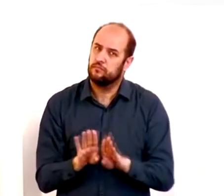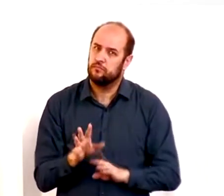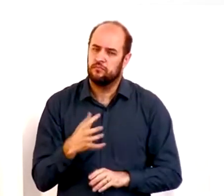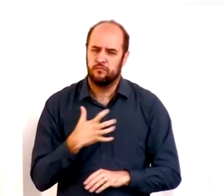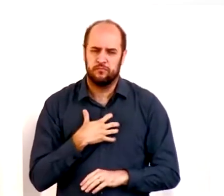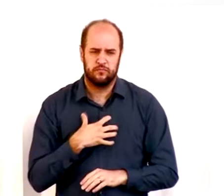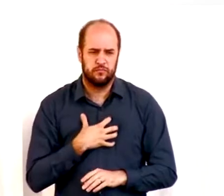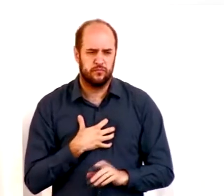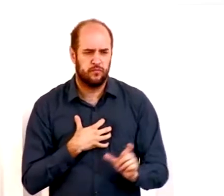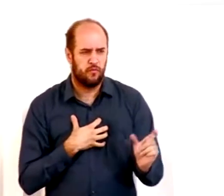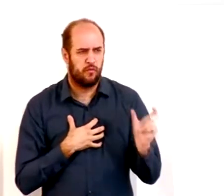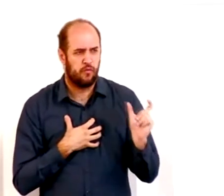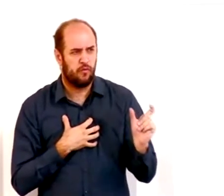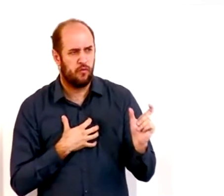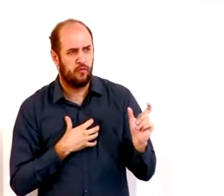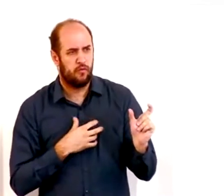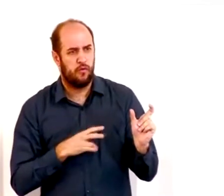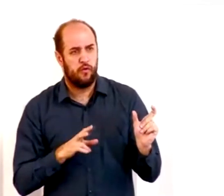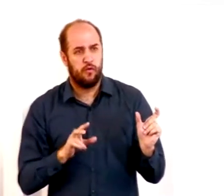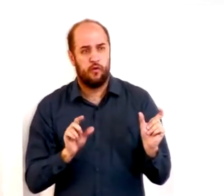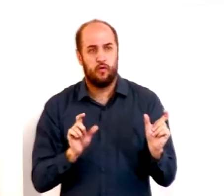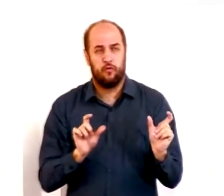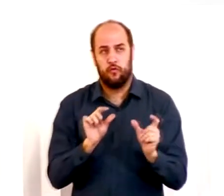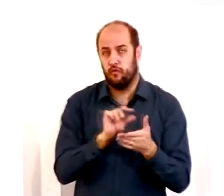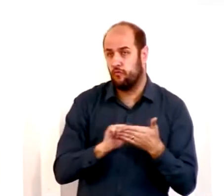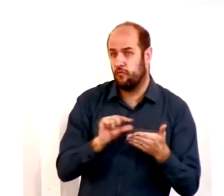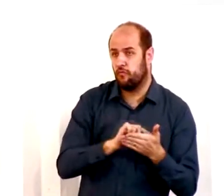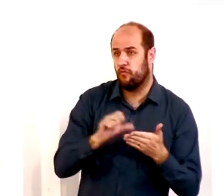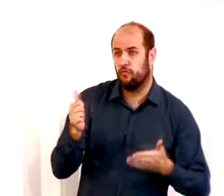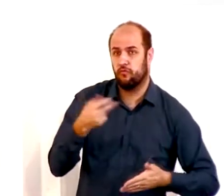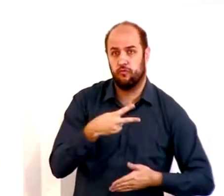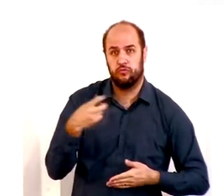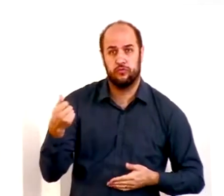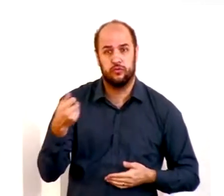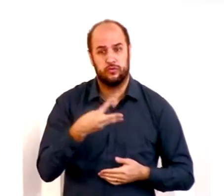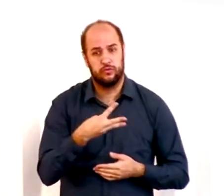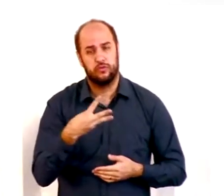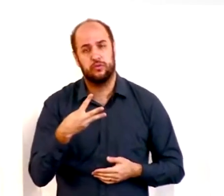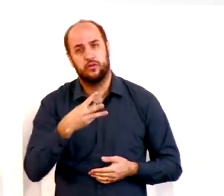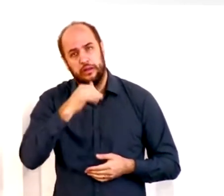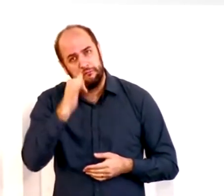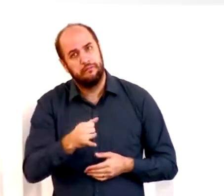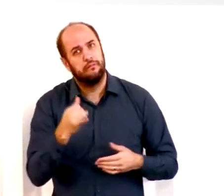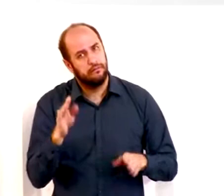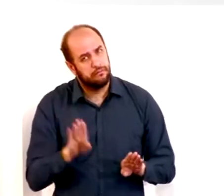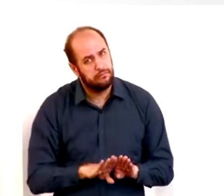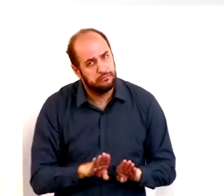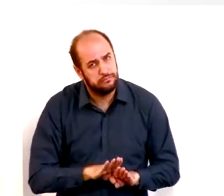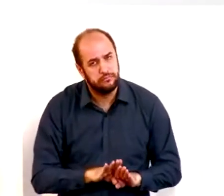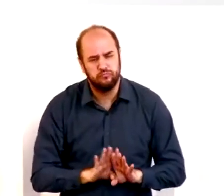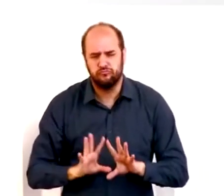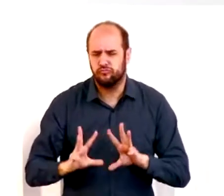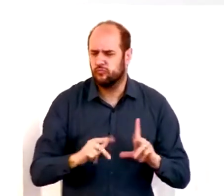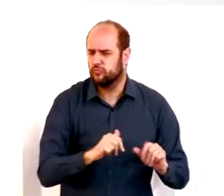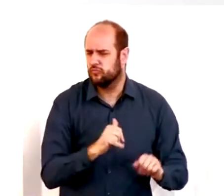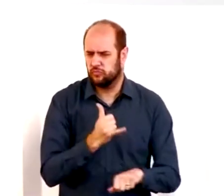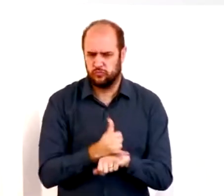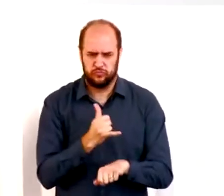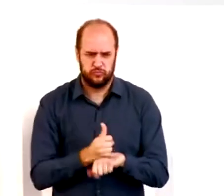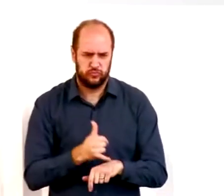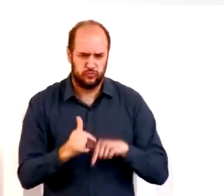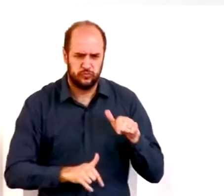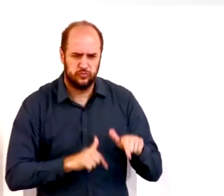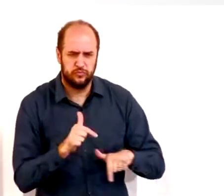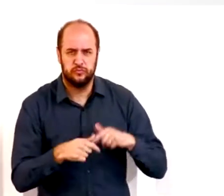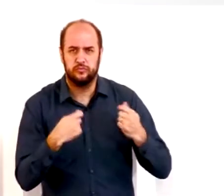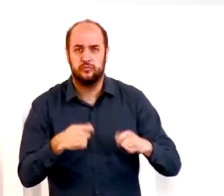que os versículos 12 e 13 vão dizer que todo líder para o serviço precisa